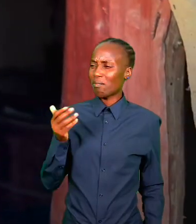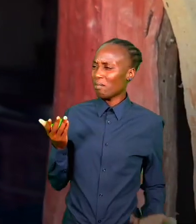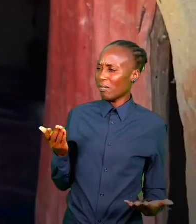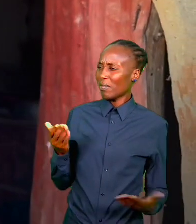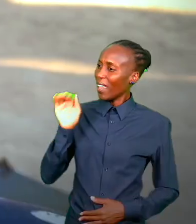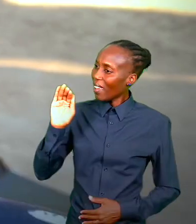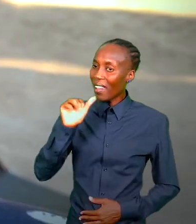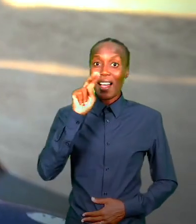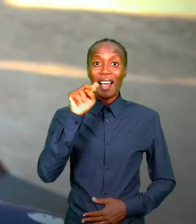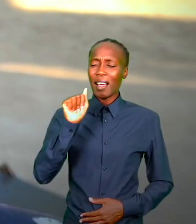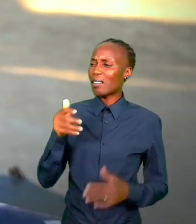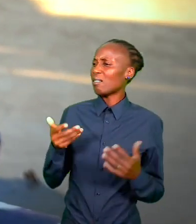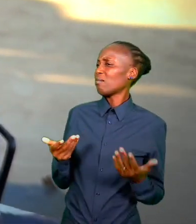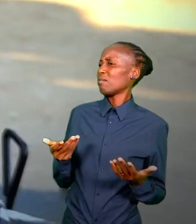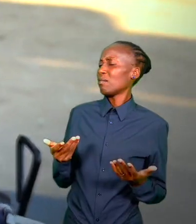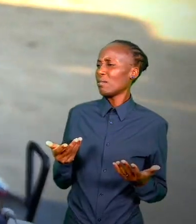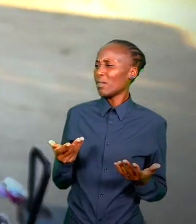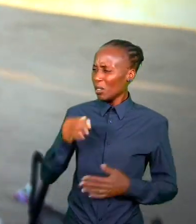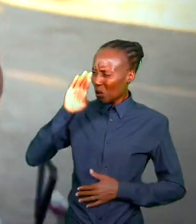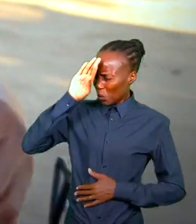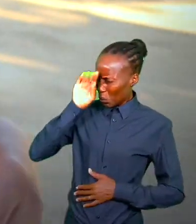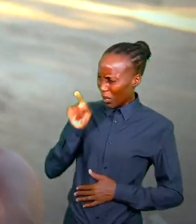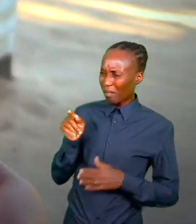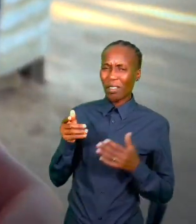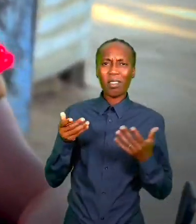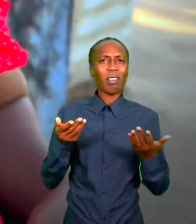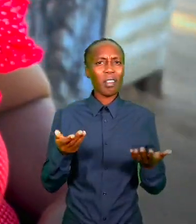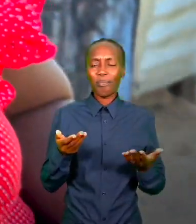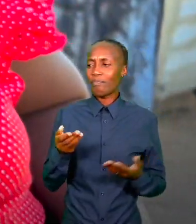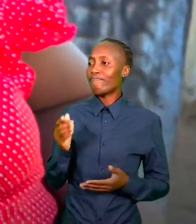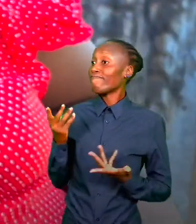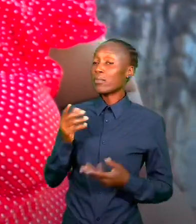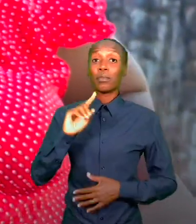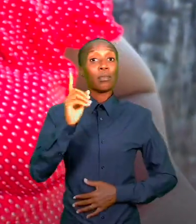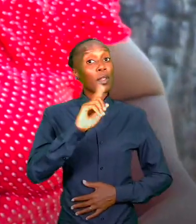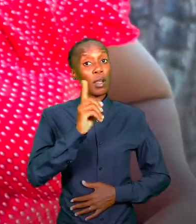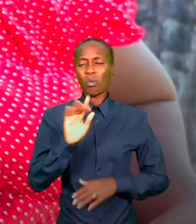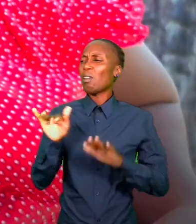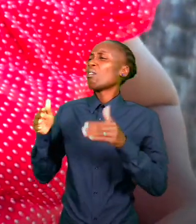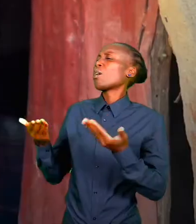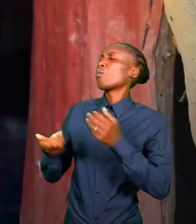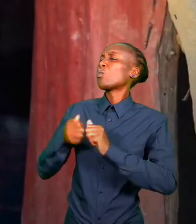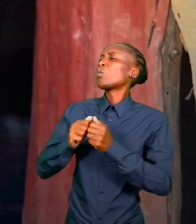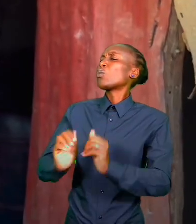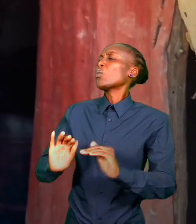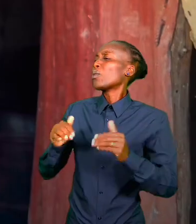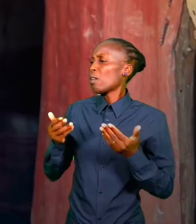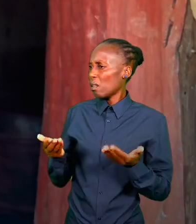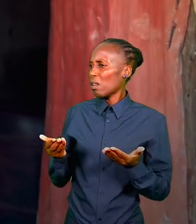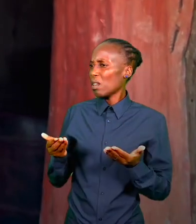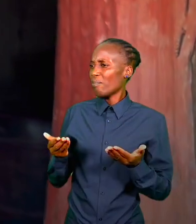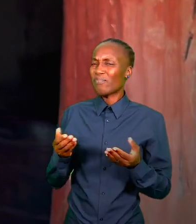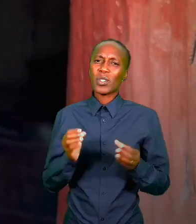Ana! Ana! Estás doente? Não, Então,